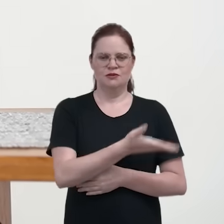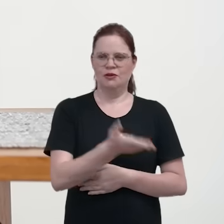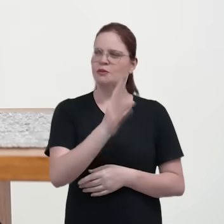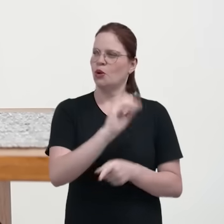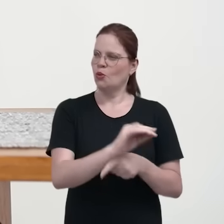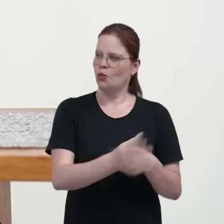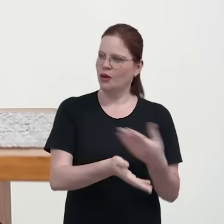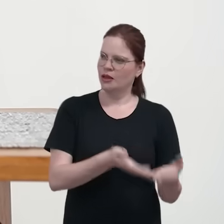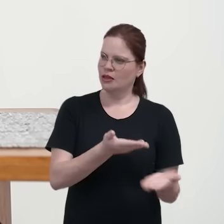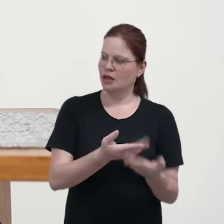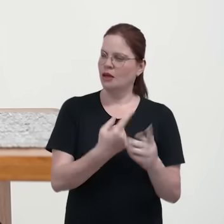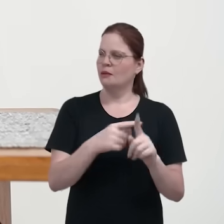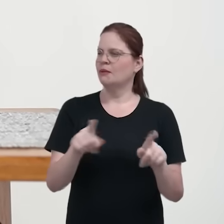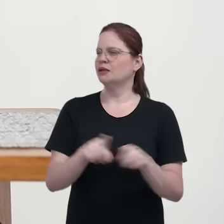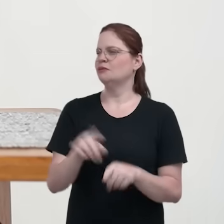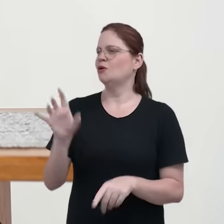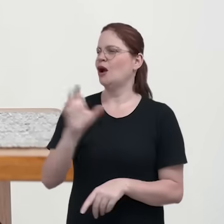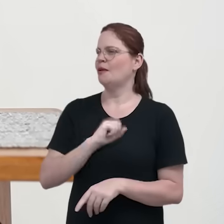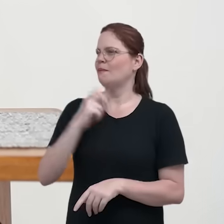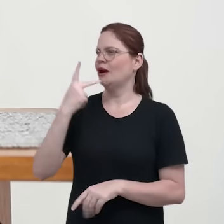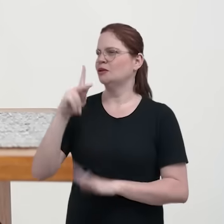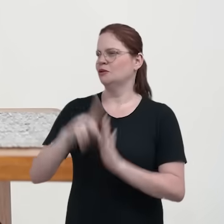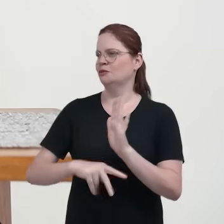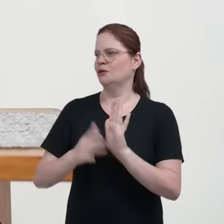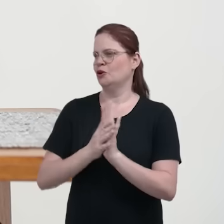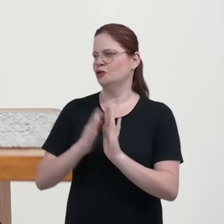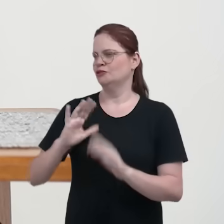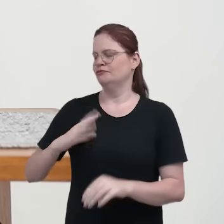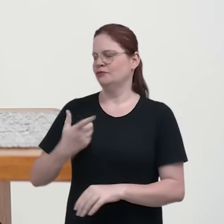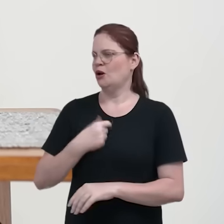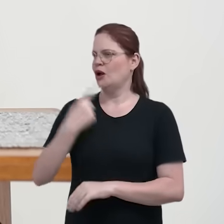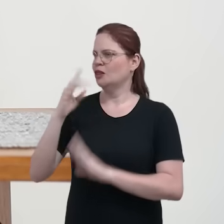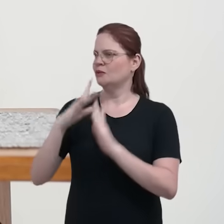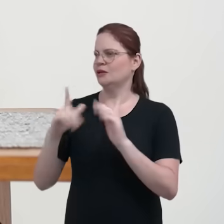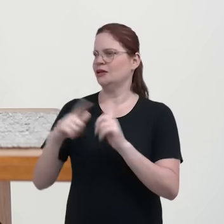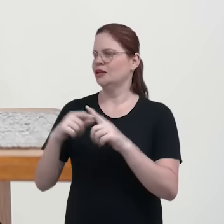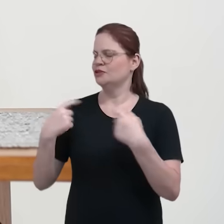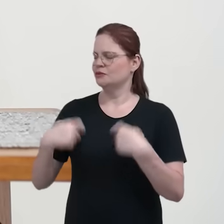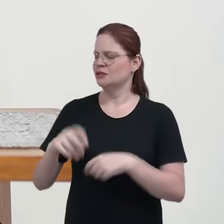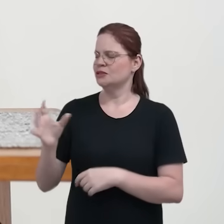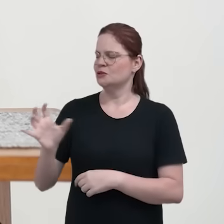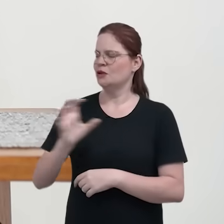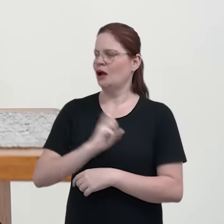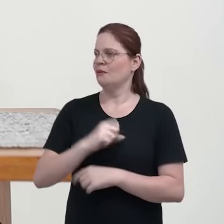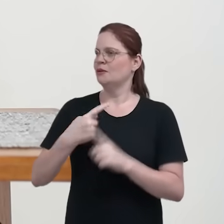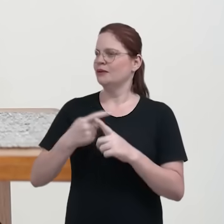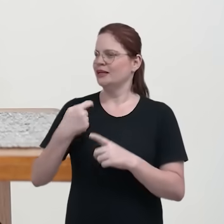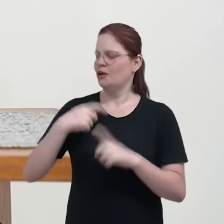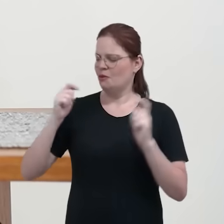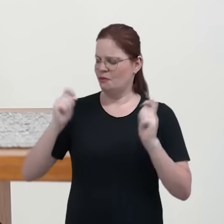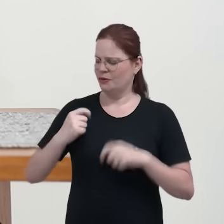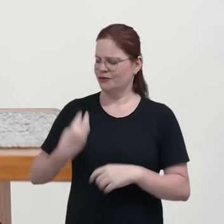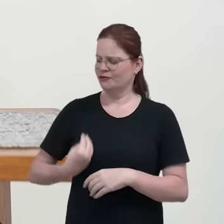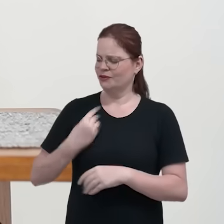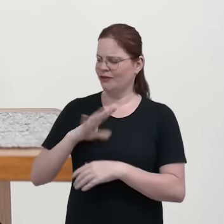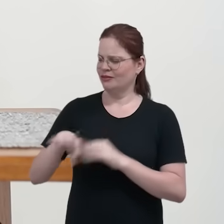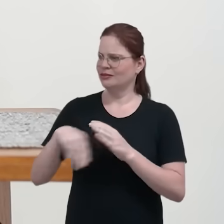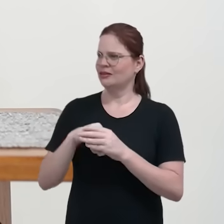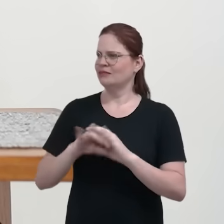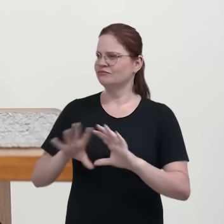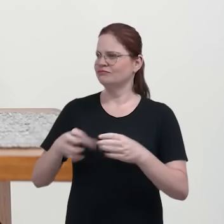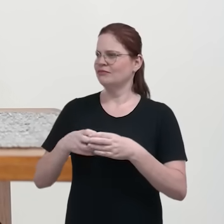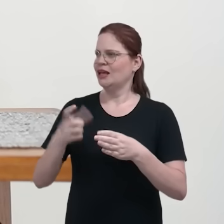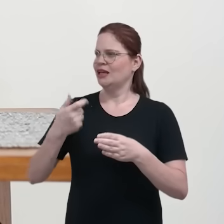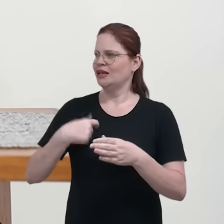dá também um amor verdadeiro pela tua obra, para que ele viva e para